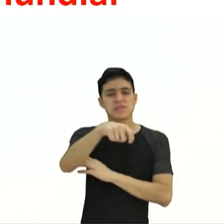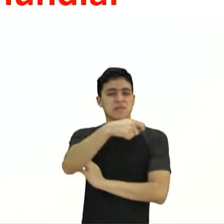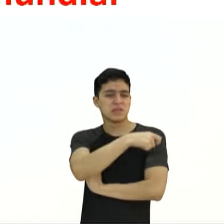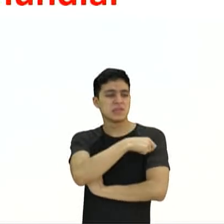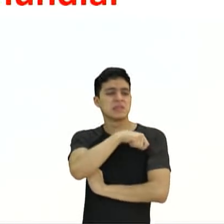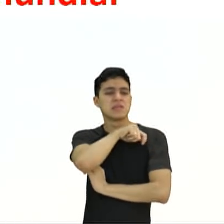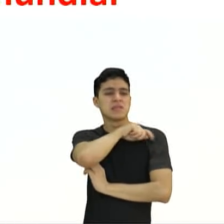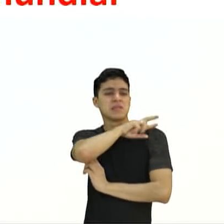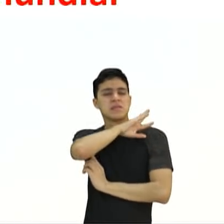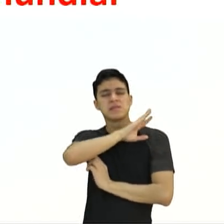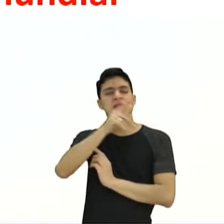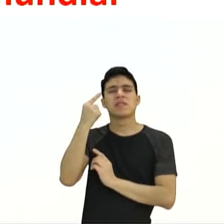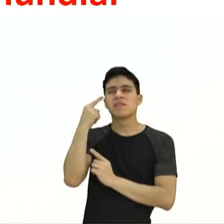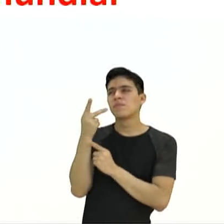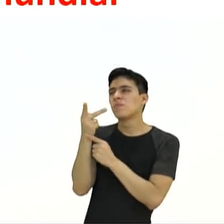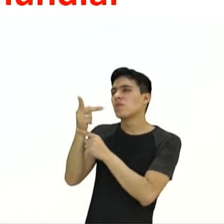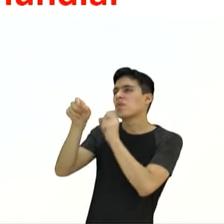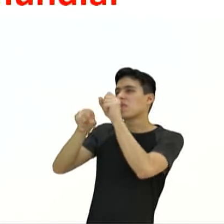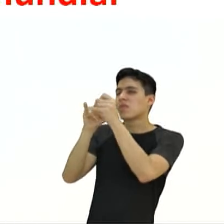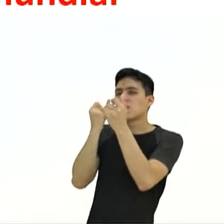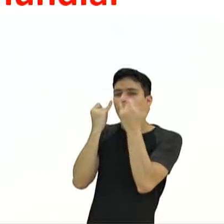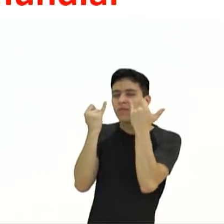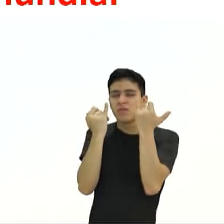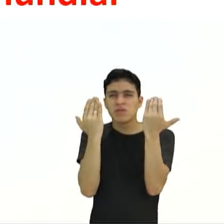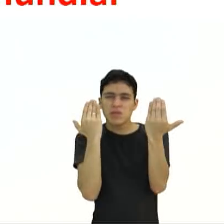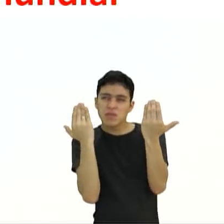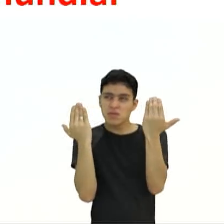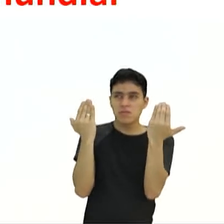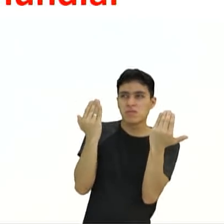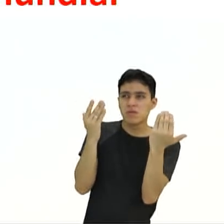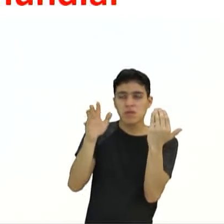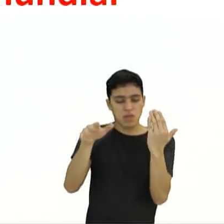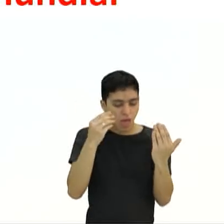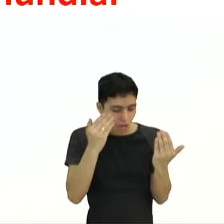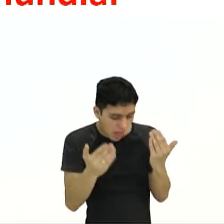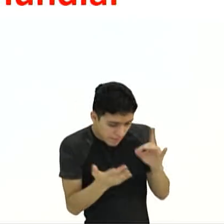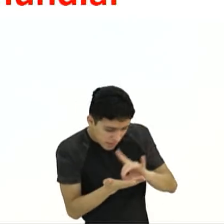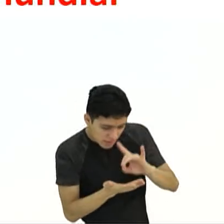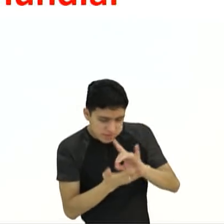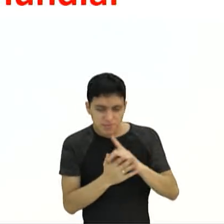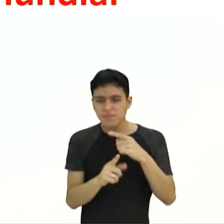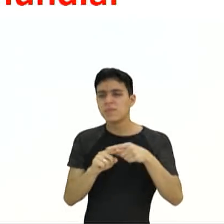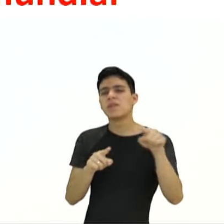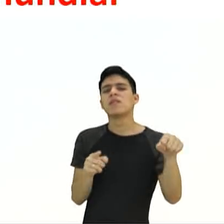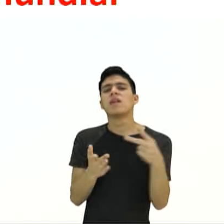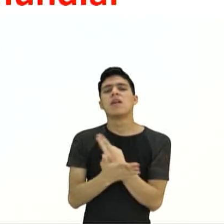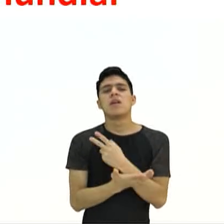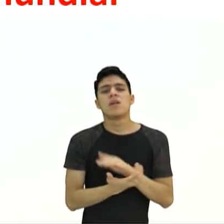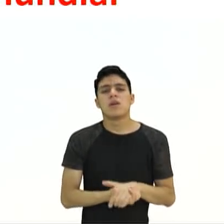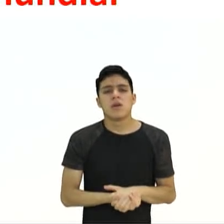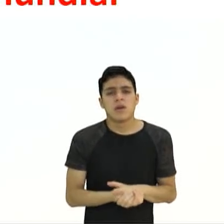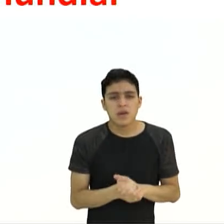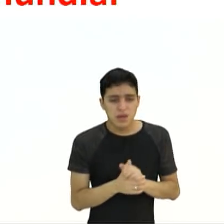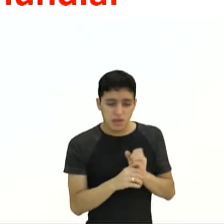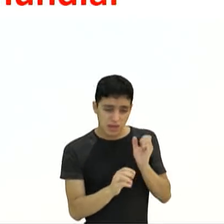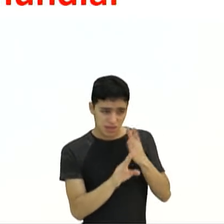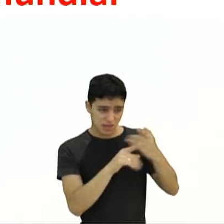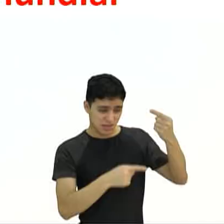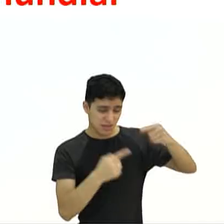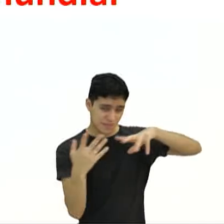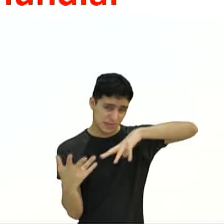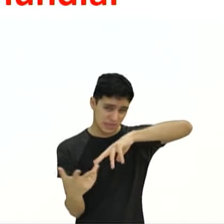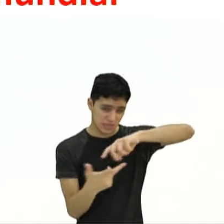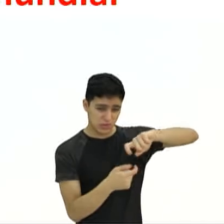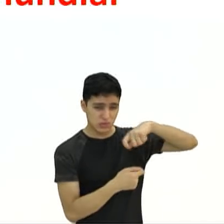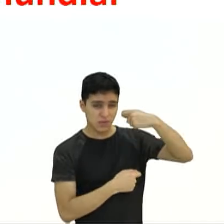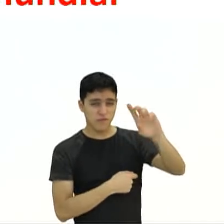que buscam as notícias de caráter suspeito para analisá-las. E por que isso acontece? Devido ao debate mundial sobre